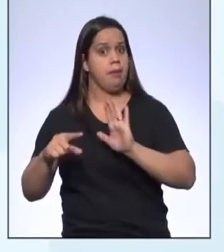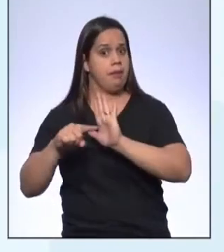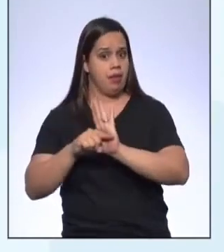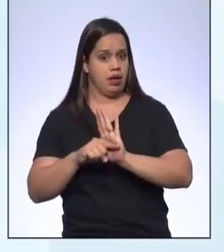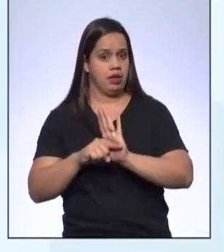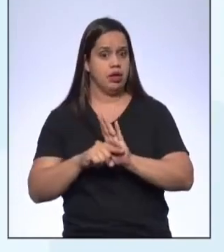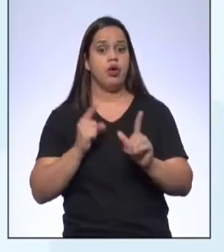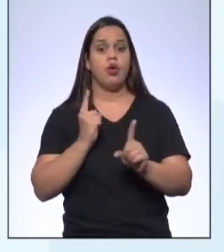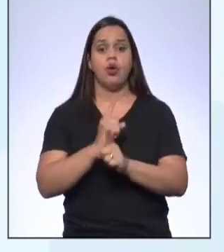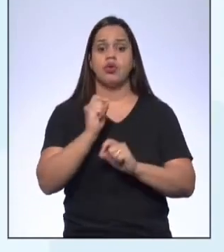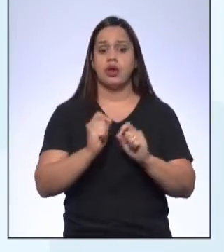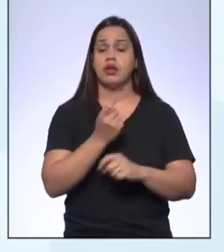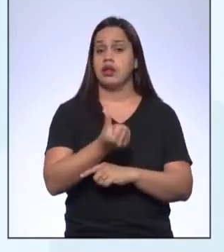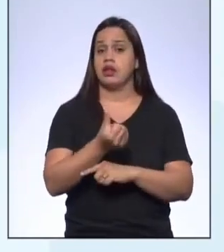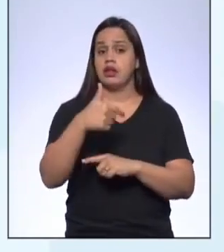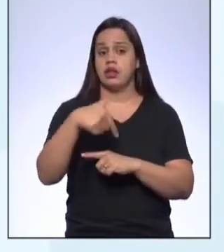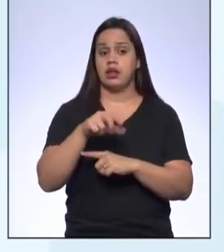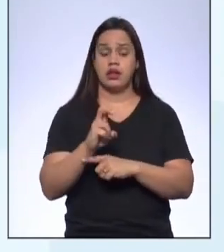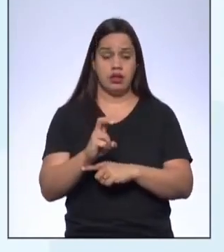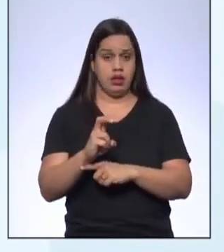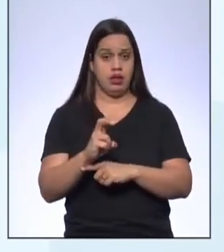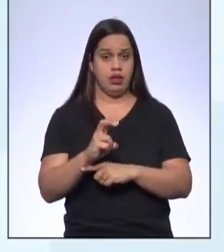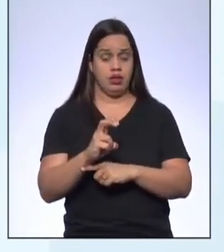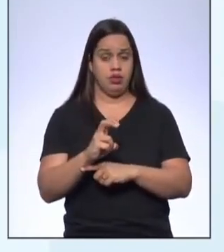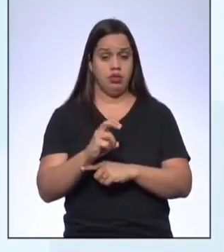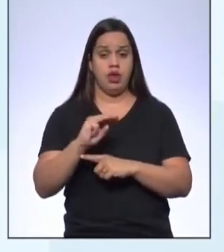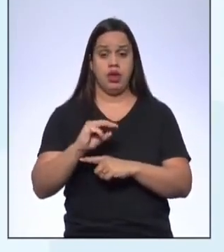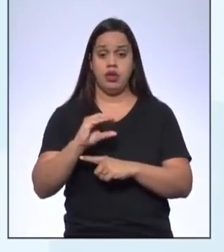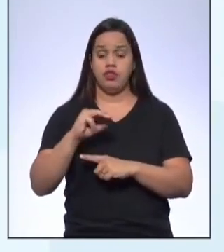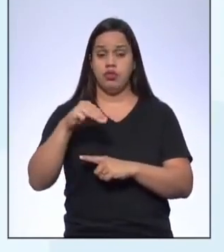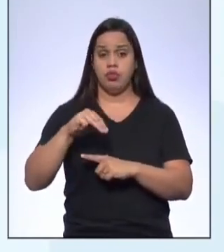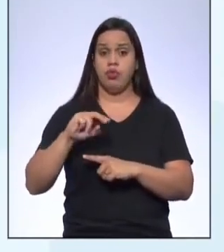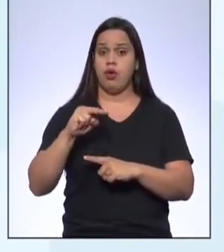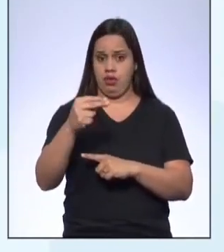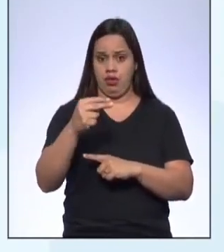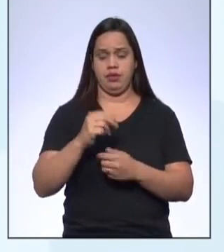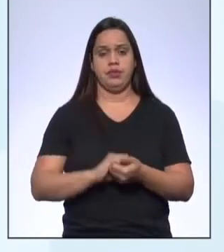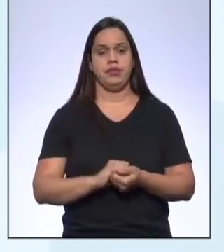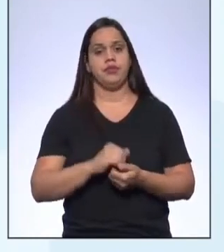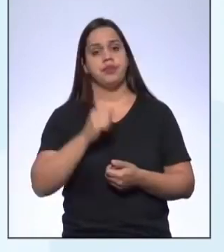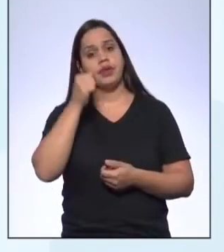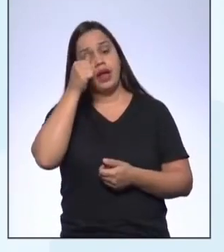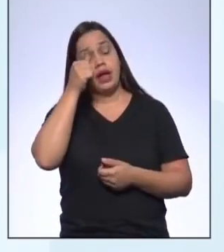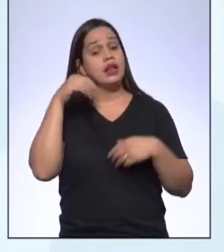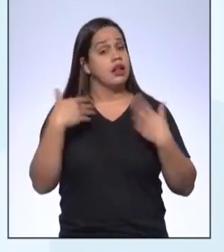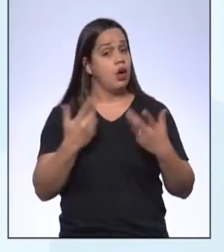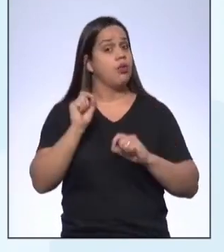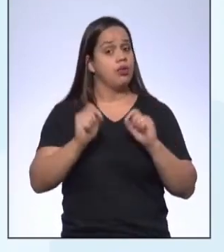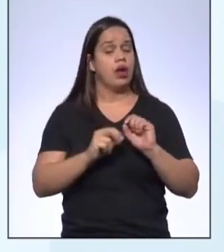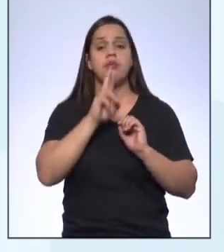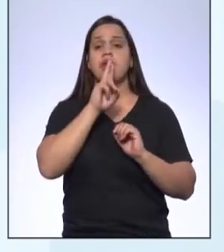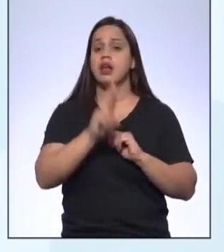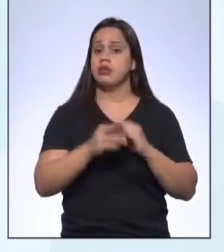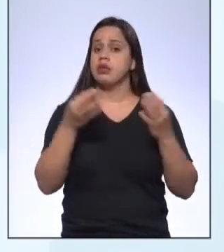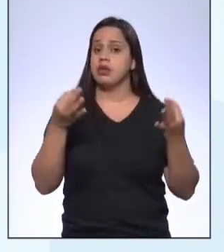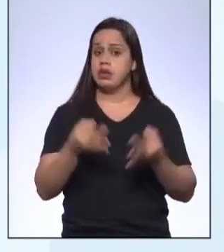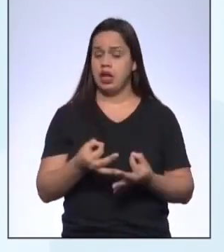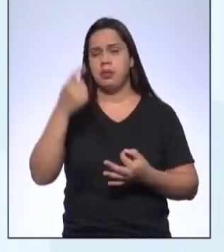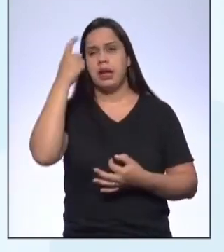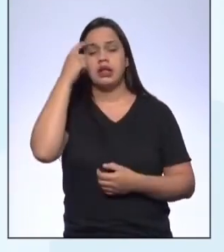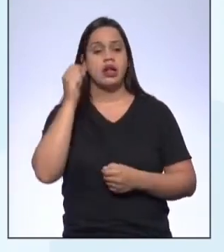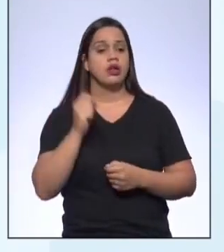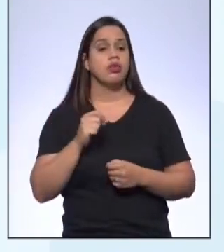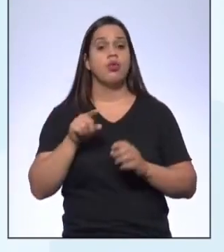675 centímetros quadrados. Até aí, Ale, seria uma resposta certa, pensando num círculo inteiro,